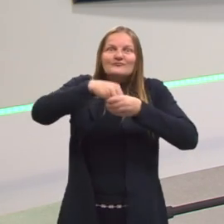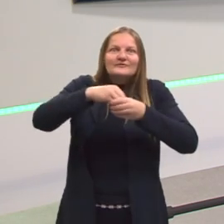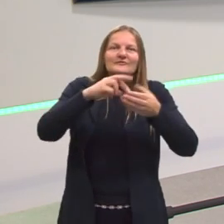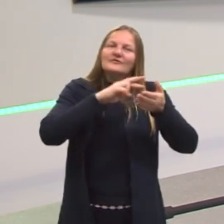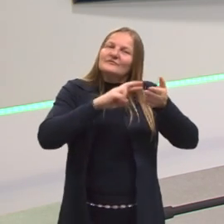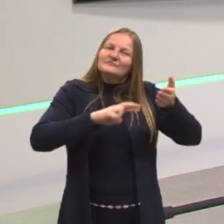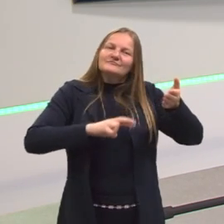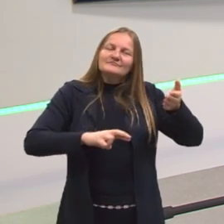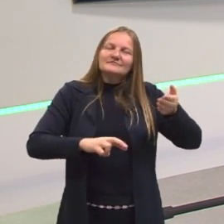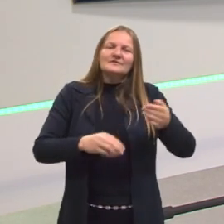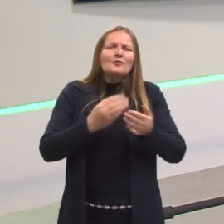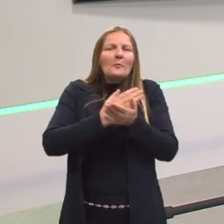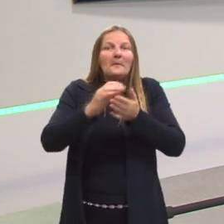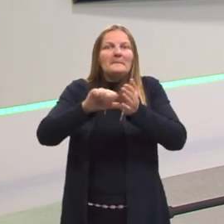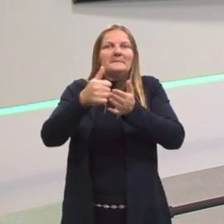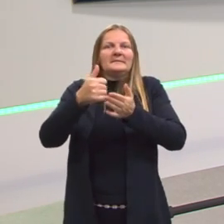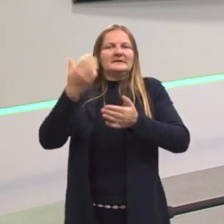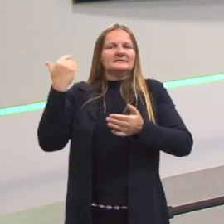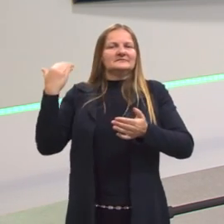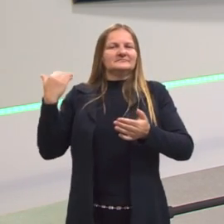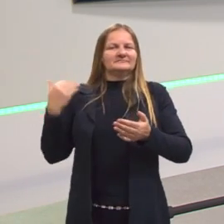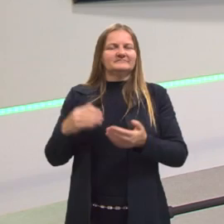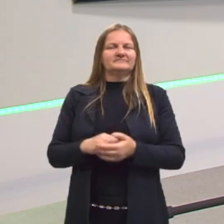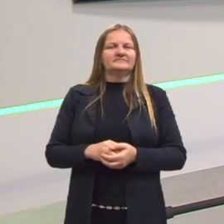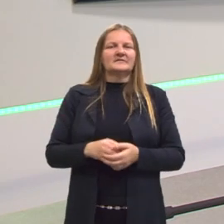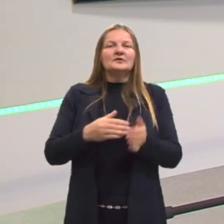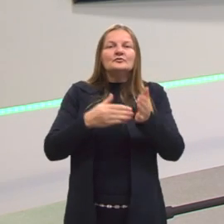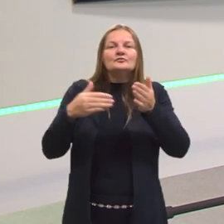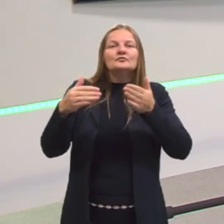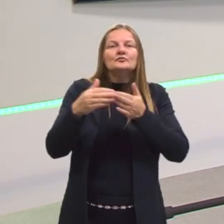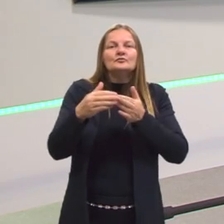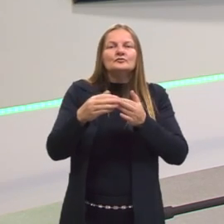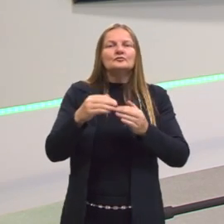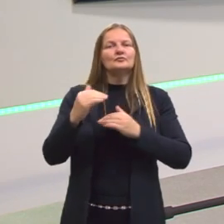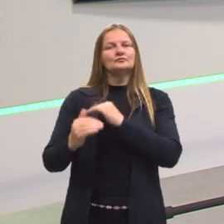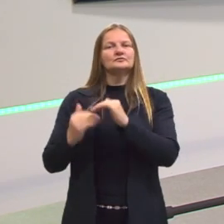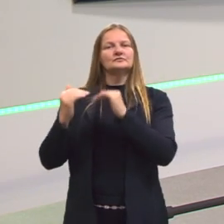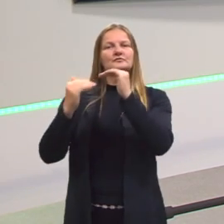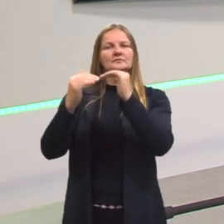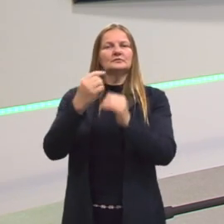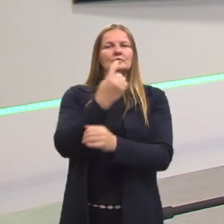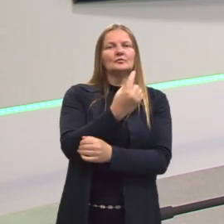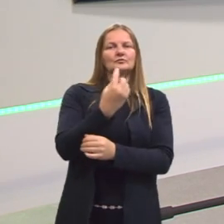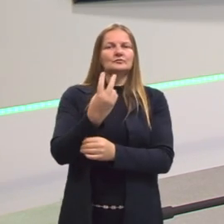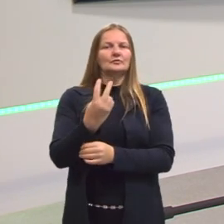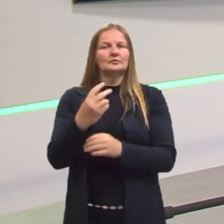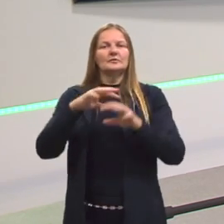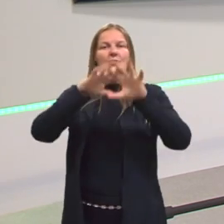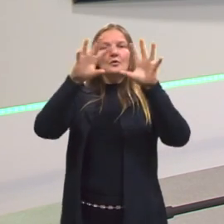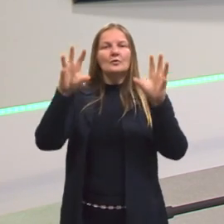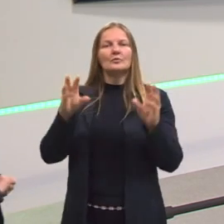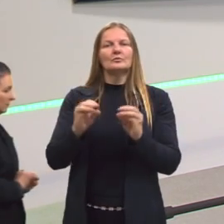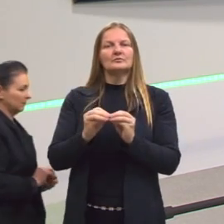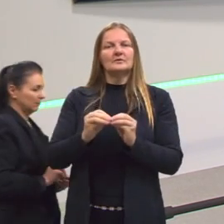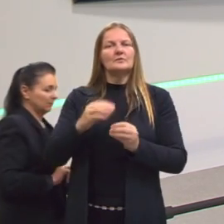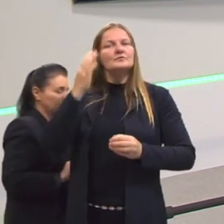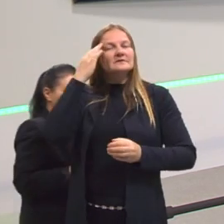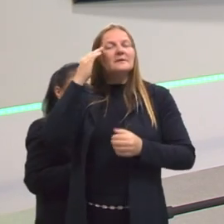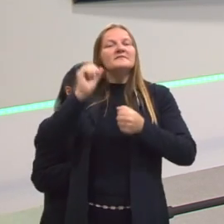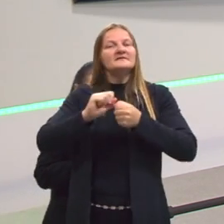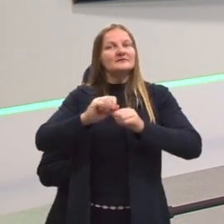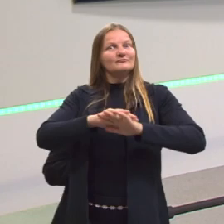no início tudo isso os desenvolvimentos um e dois a conclusão eu sei fazer